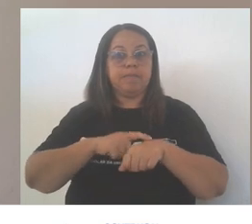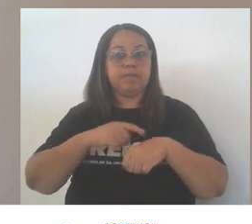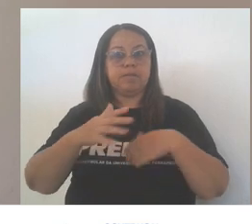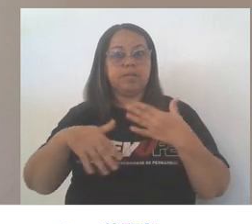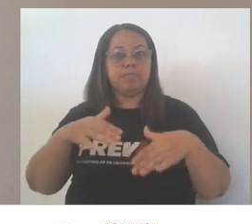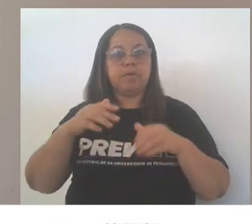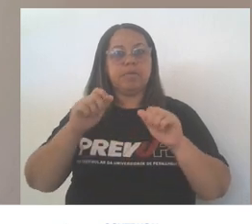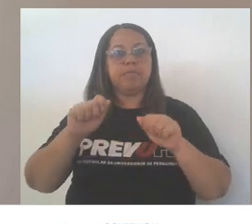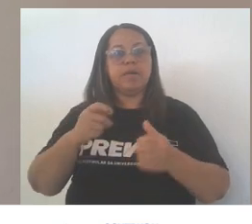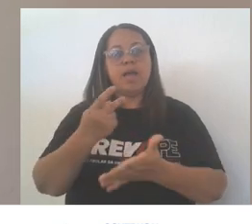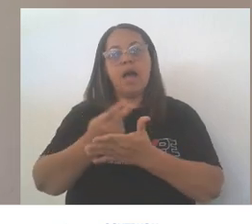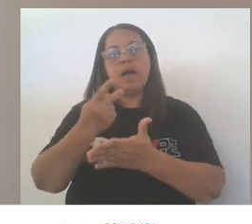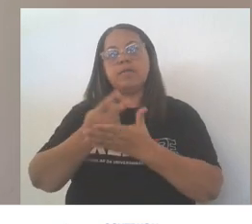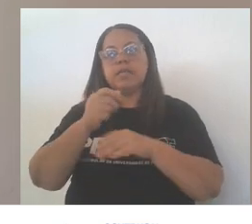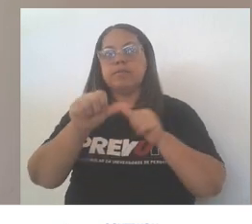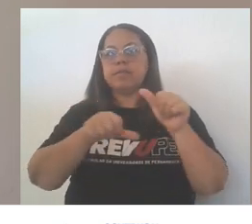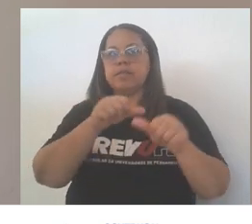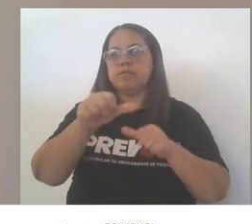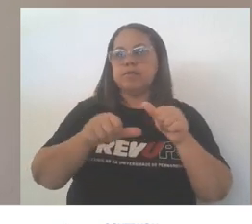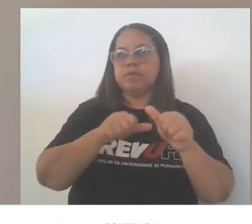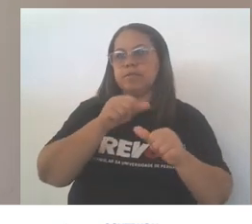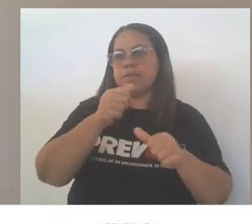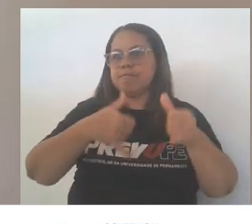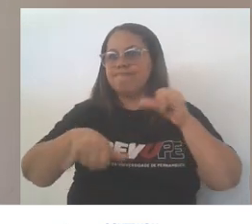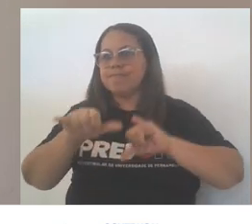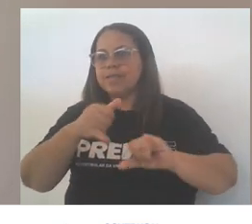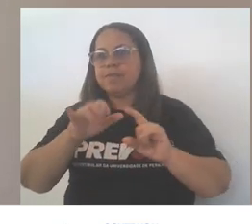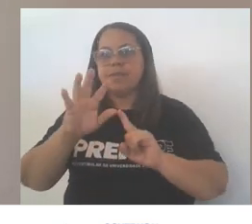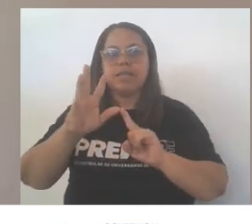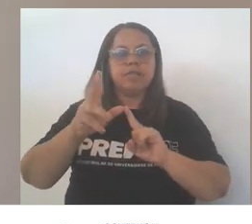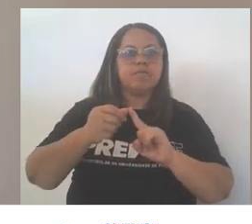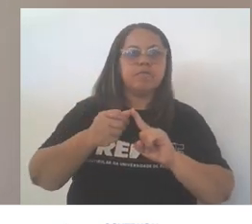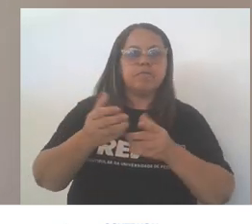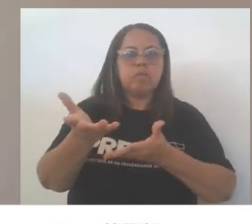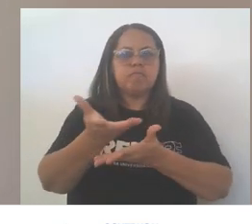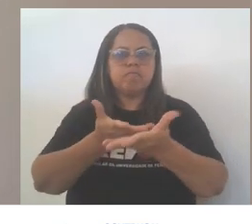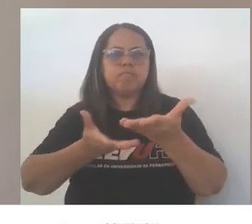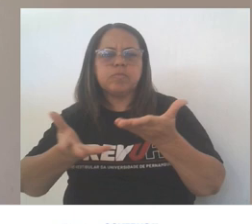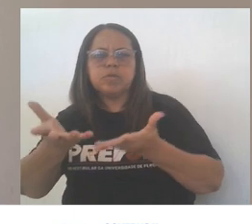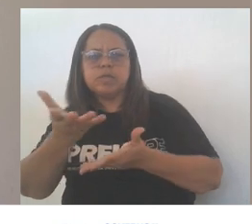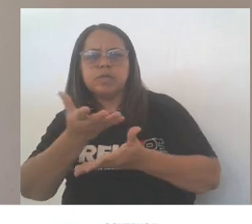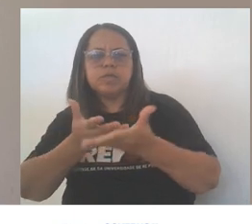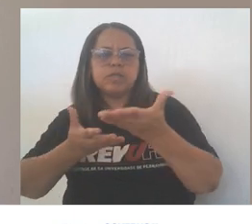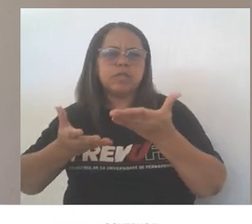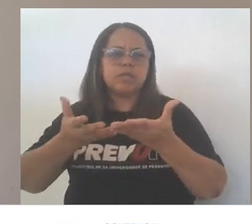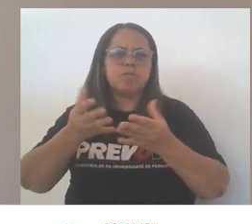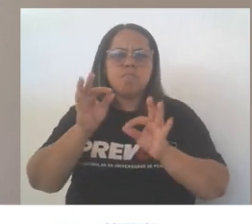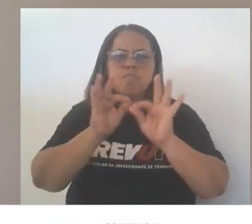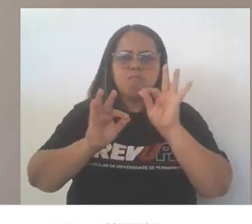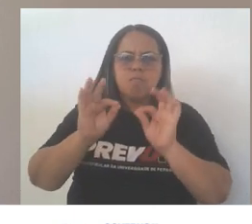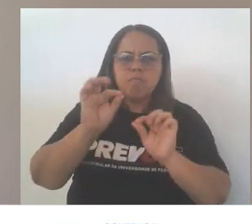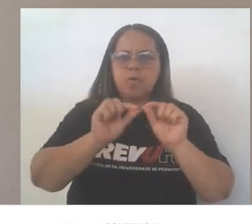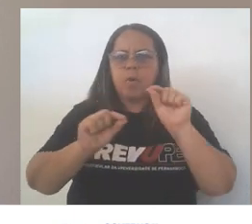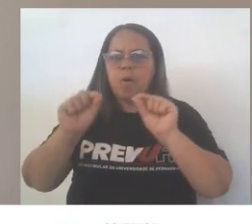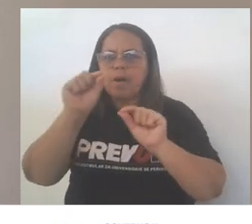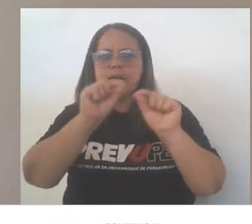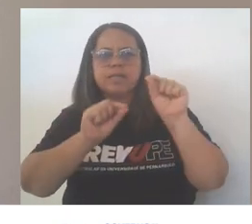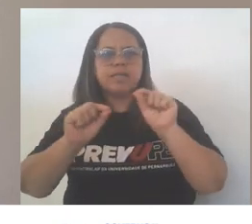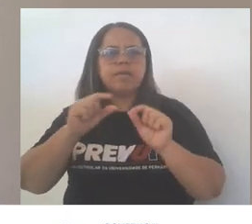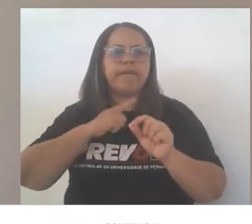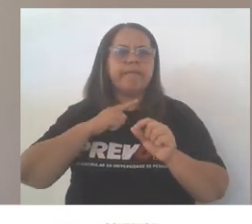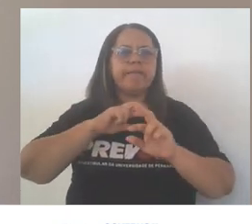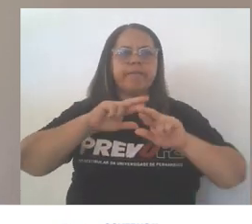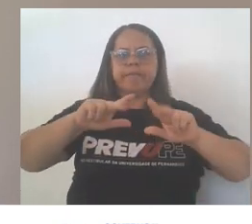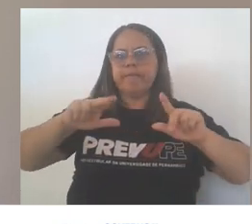podem sofrer transformações químicas e físicas, interagir com organismos vivos e acumular-se em diferentes